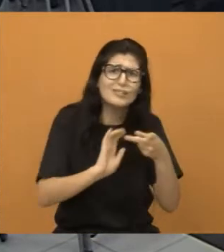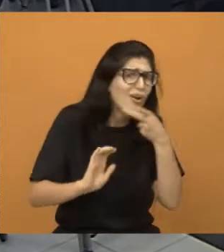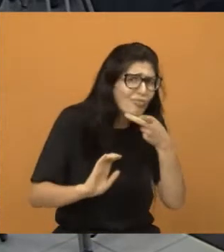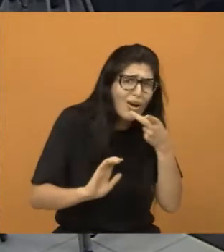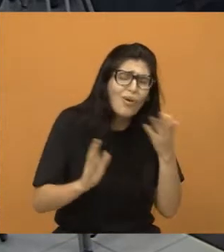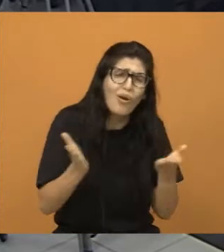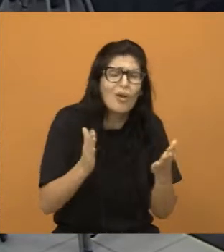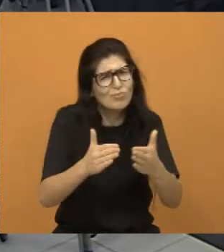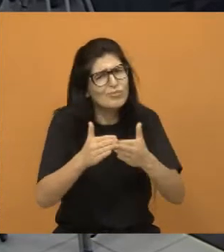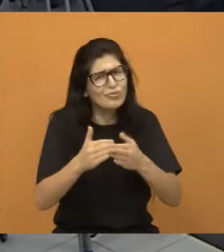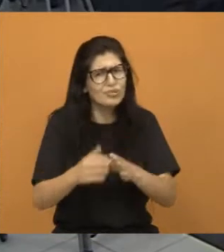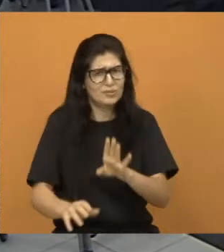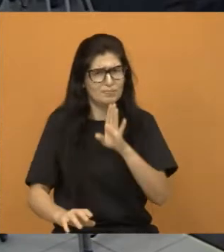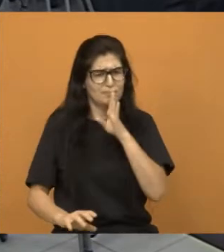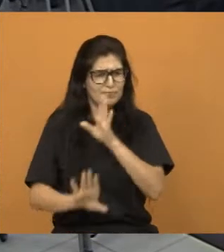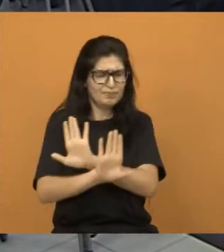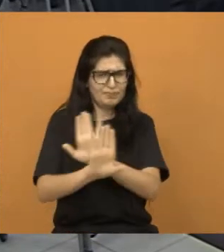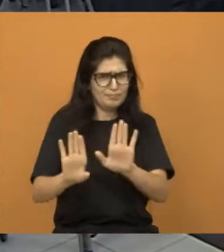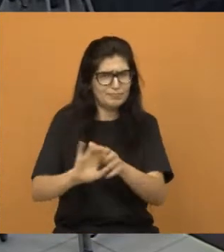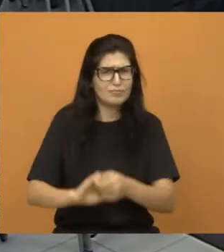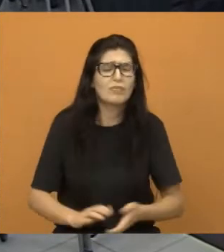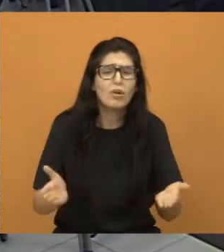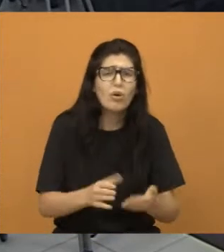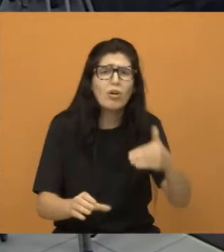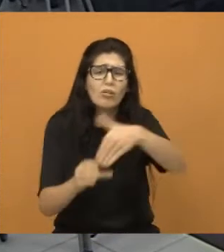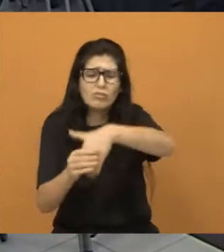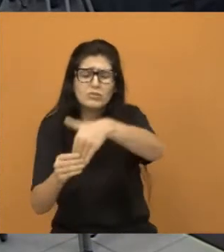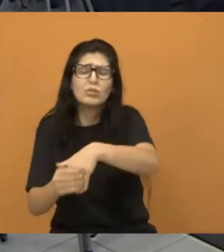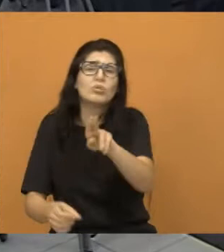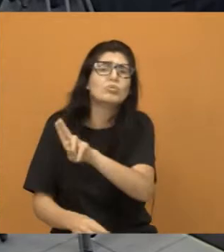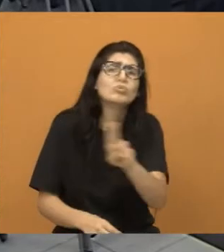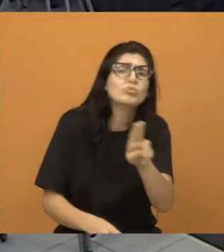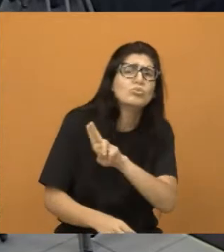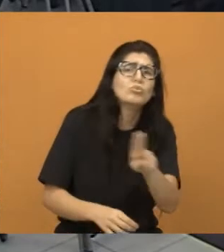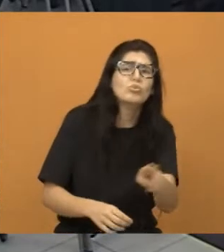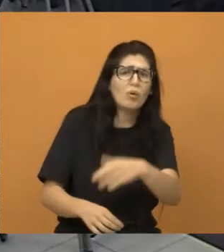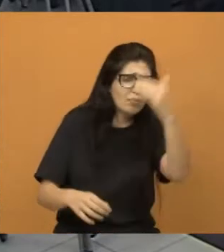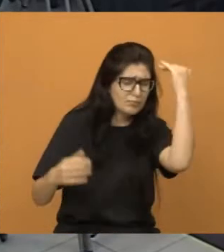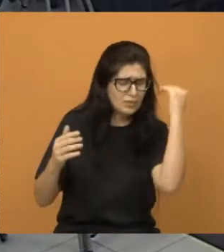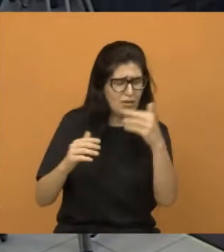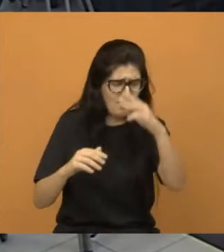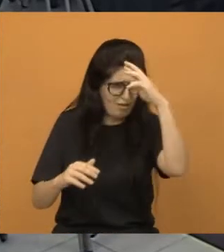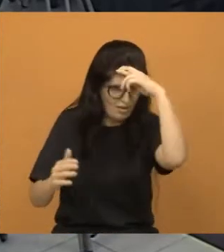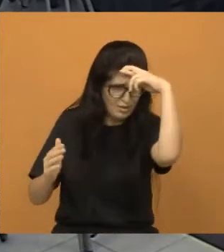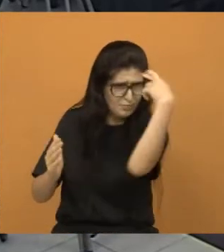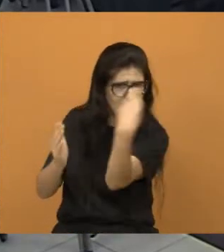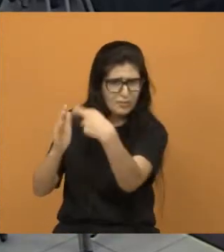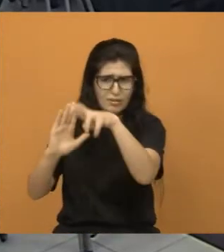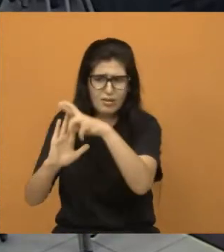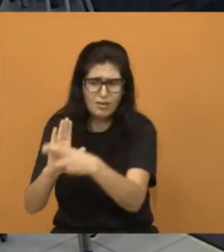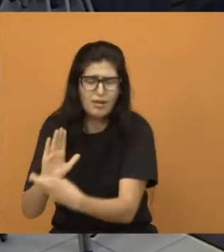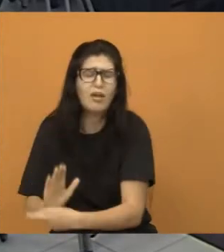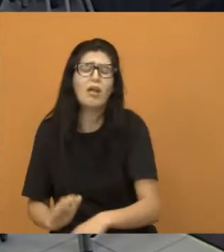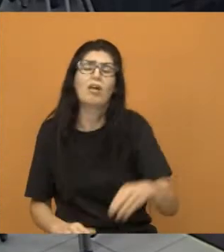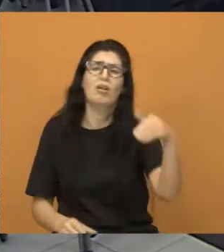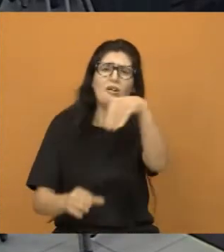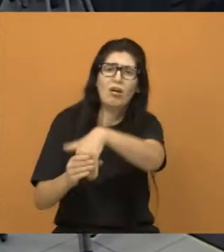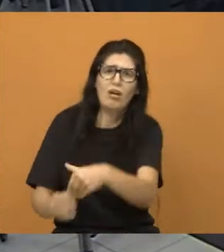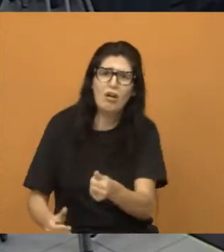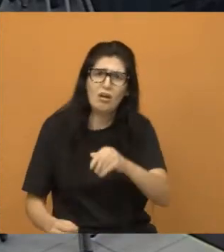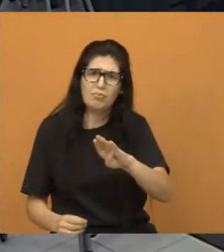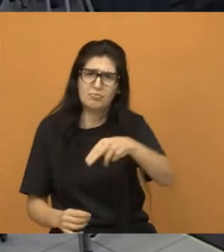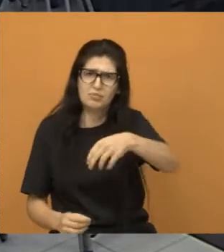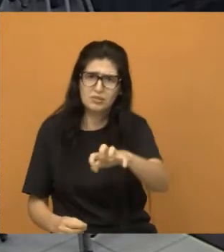por favor, continue a forma de votação na forma nominal, seguindo o regimento desta casa. Como vota vereador Abner de